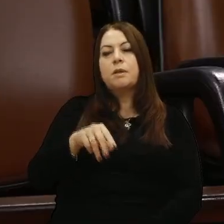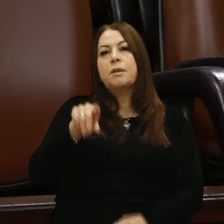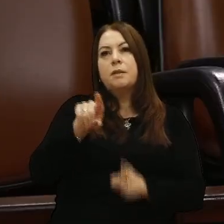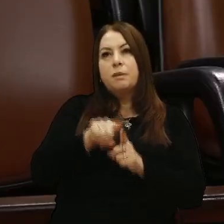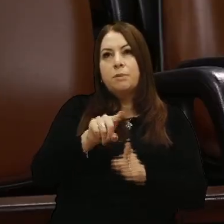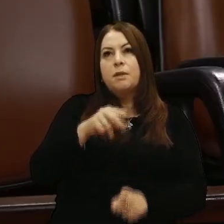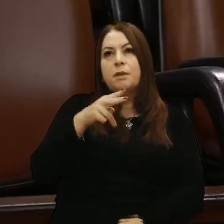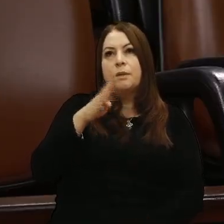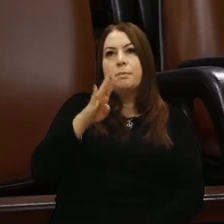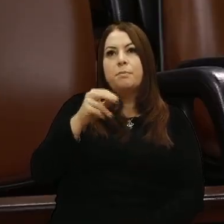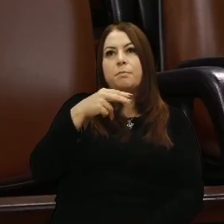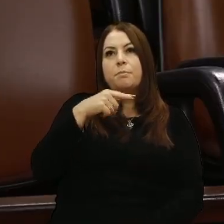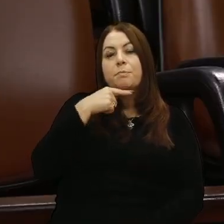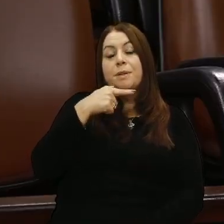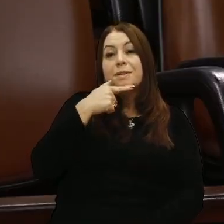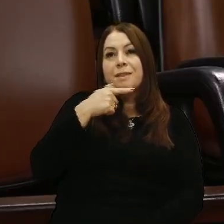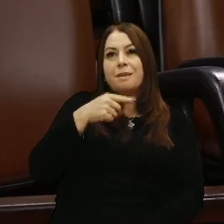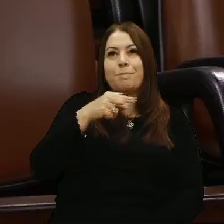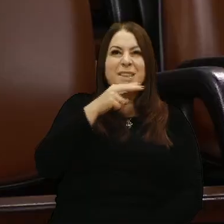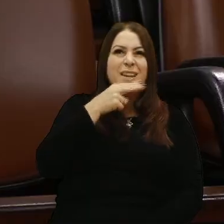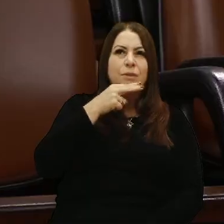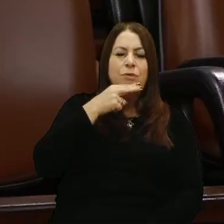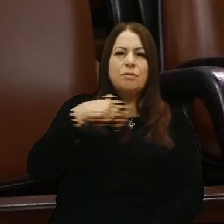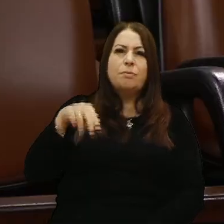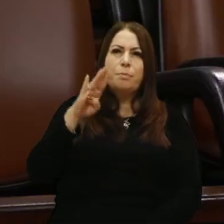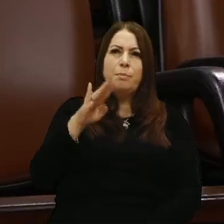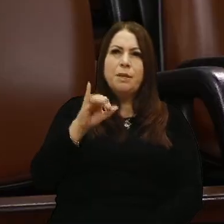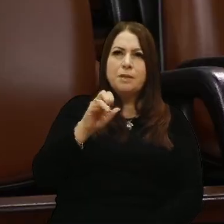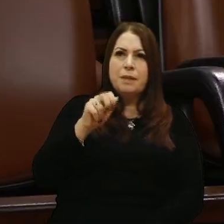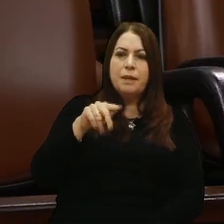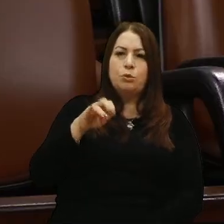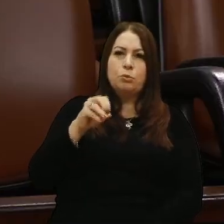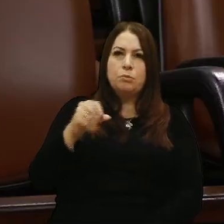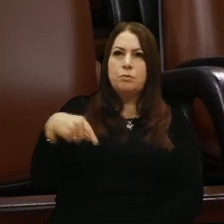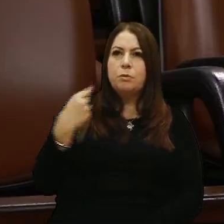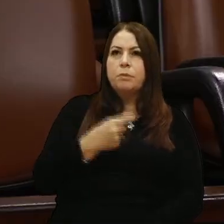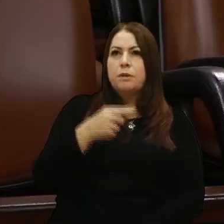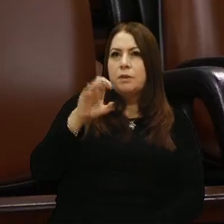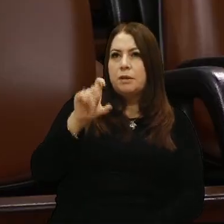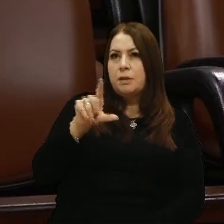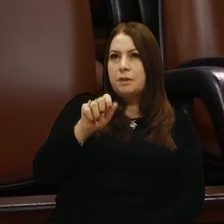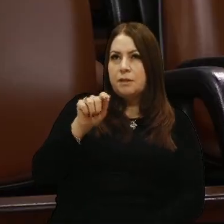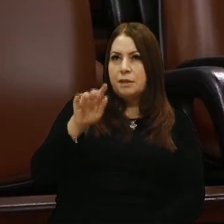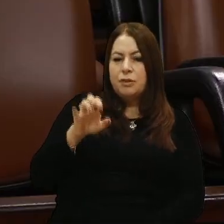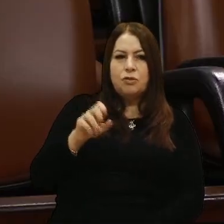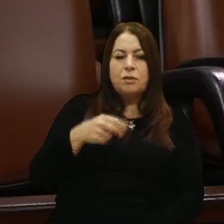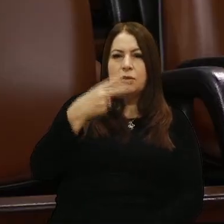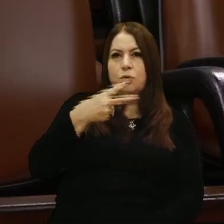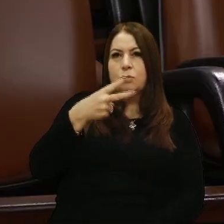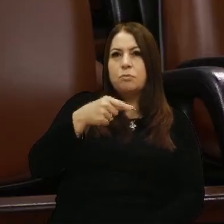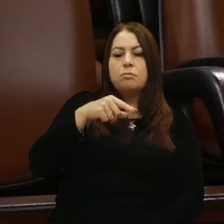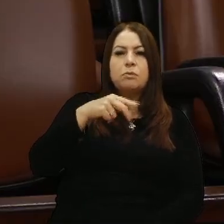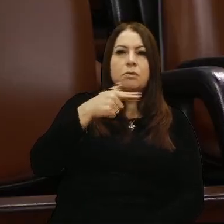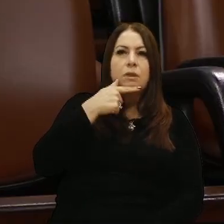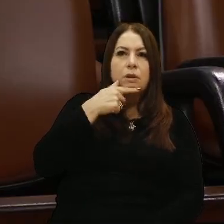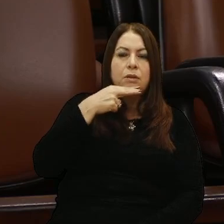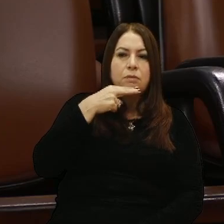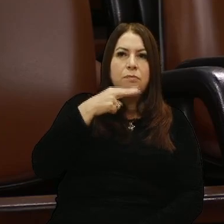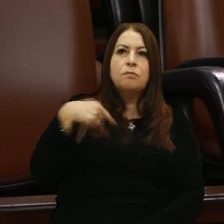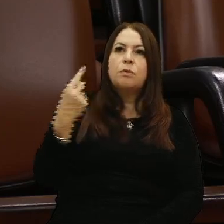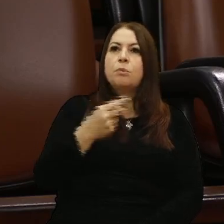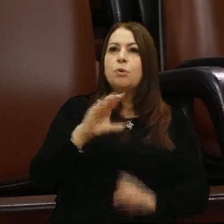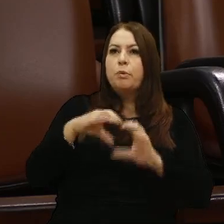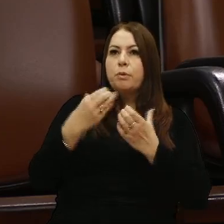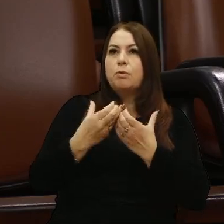Sequin, bisneto, o Antônio Bernardi, neto, a Elisete Bernardi Brandão, bisneta. E a